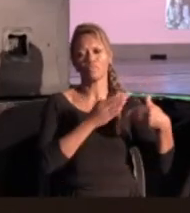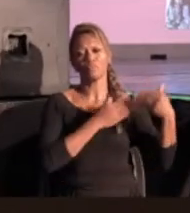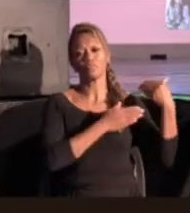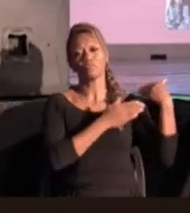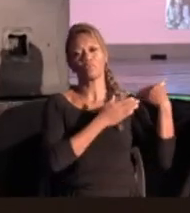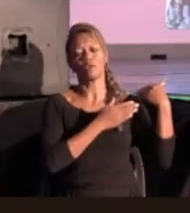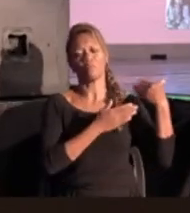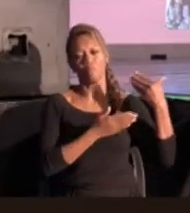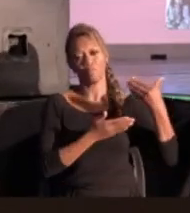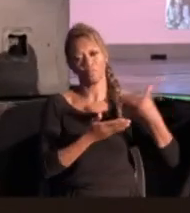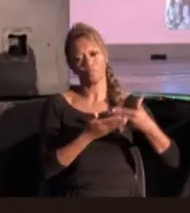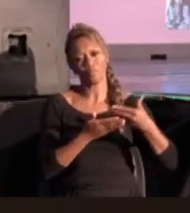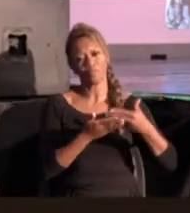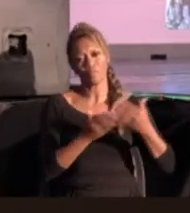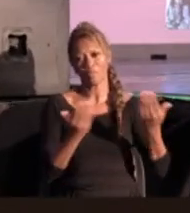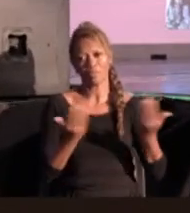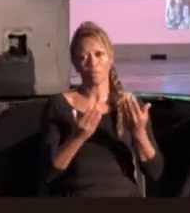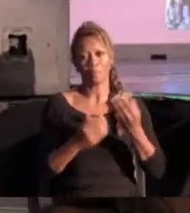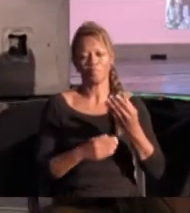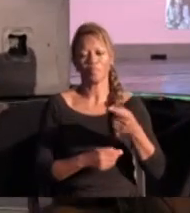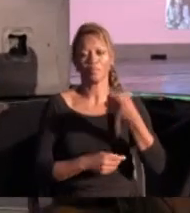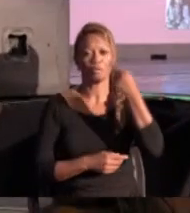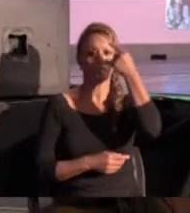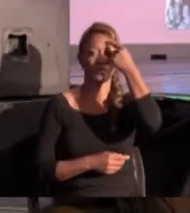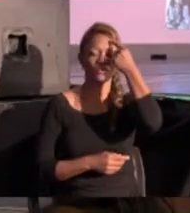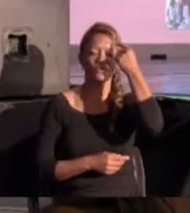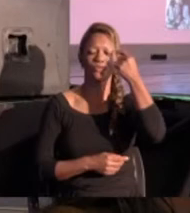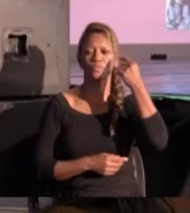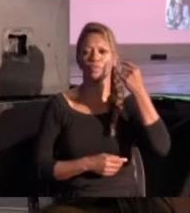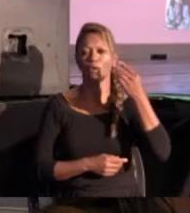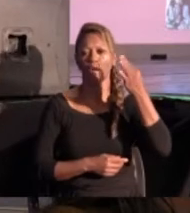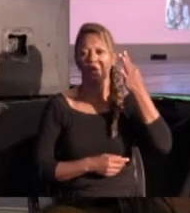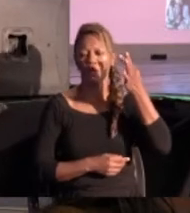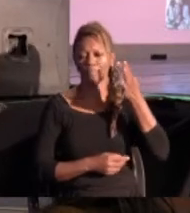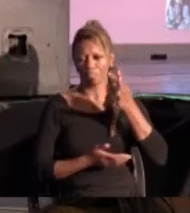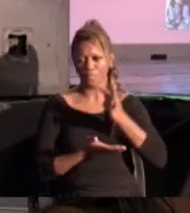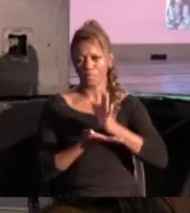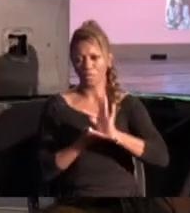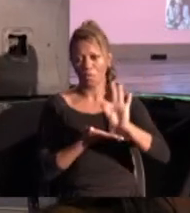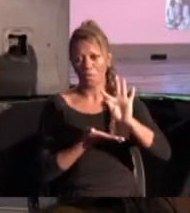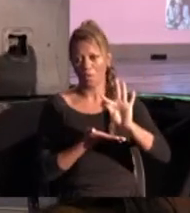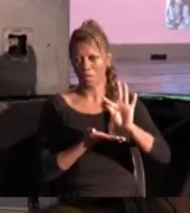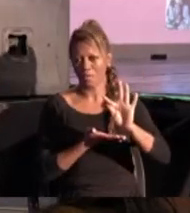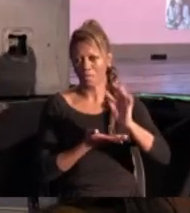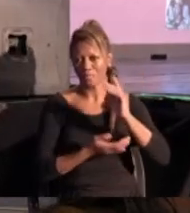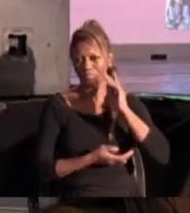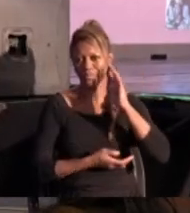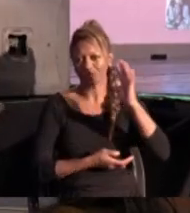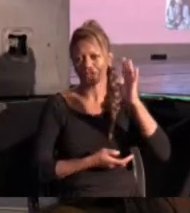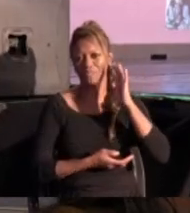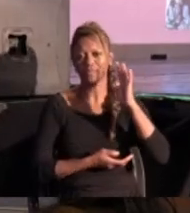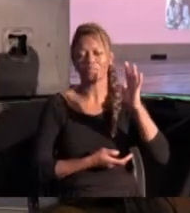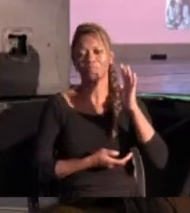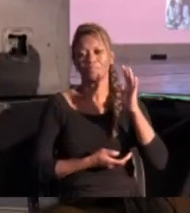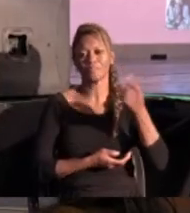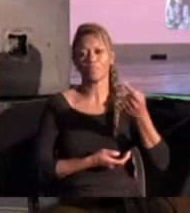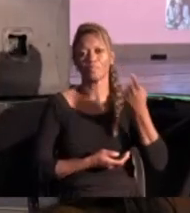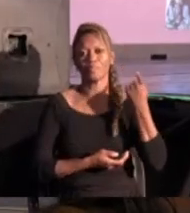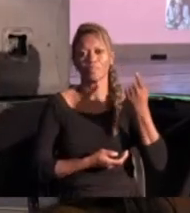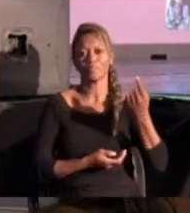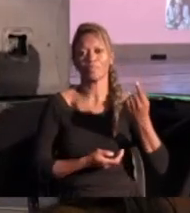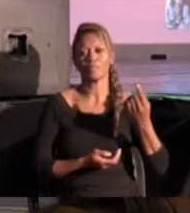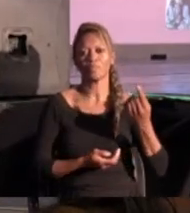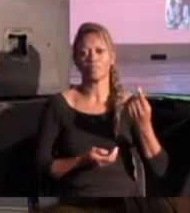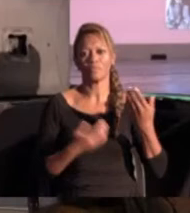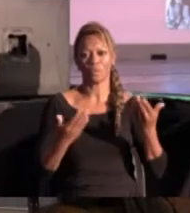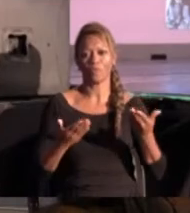Oyumi, que é essa pensadora, essa epistemóloga, filósofa, socióloga nigeriana da etnia Yorubá, ela